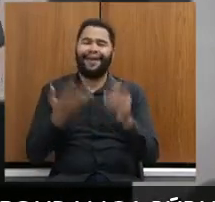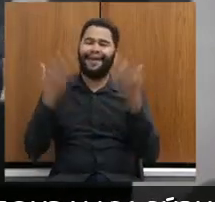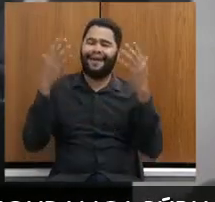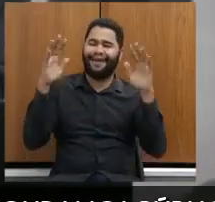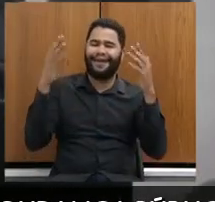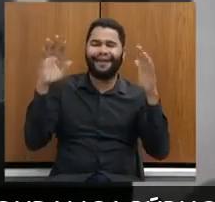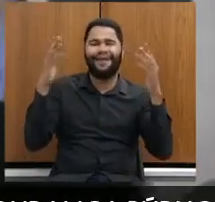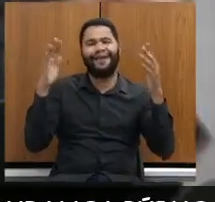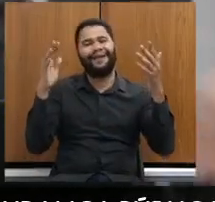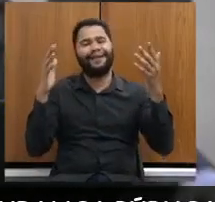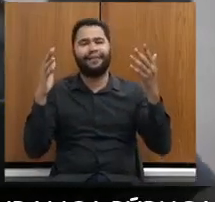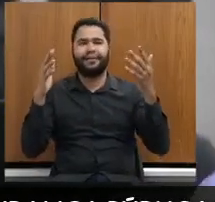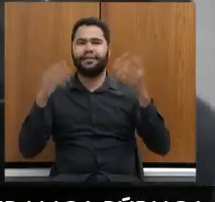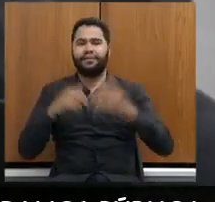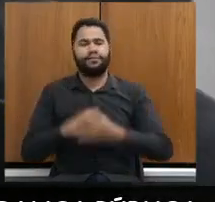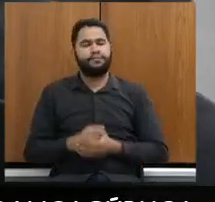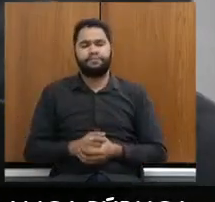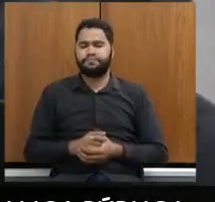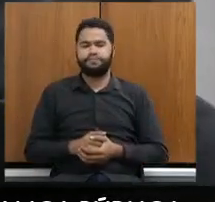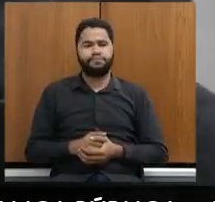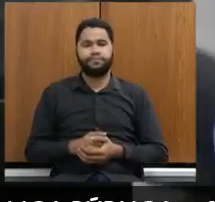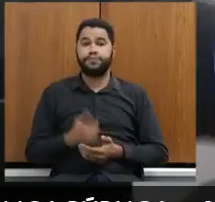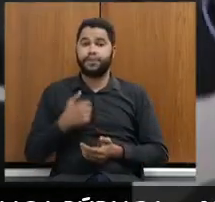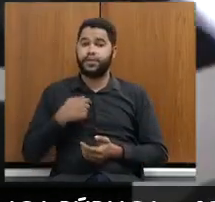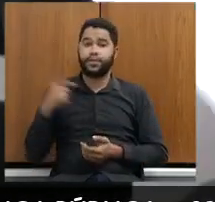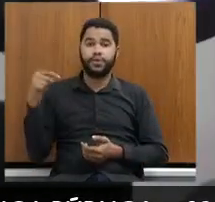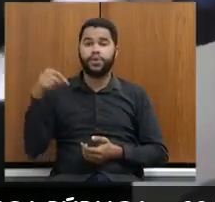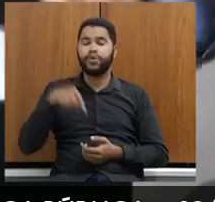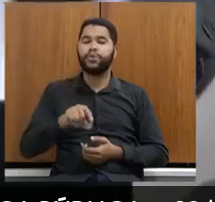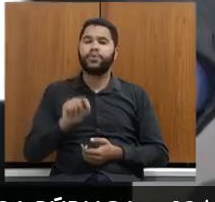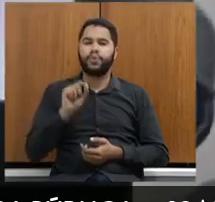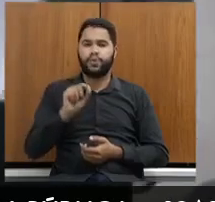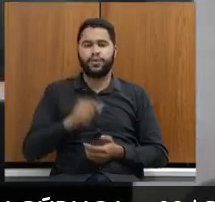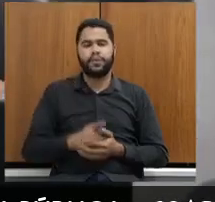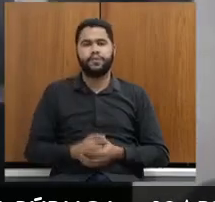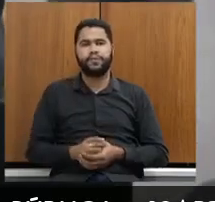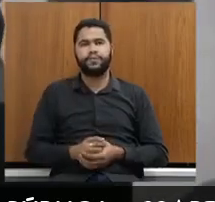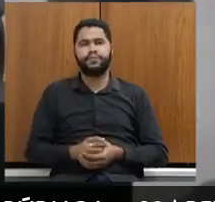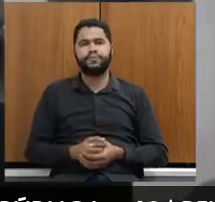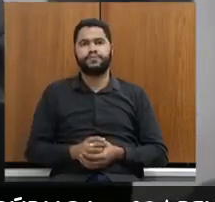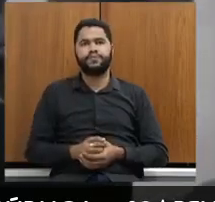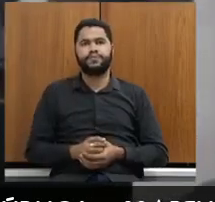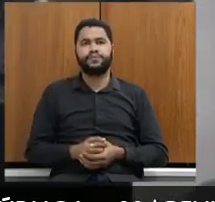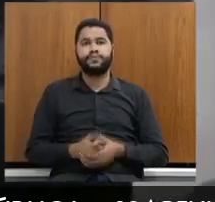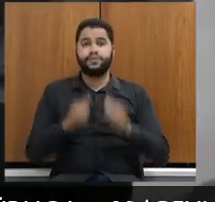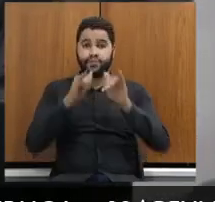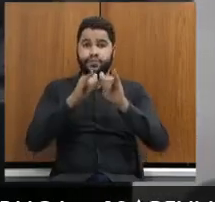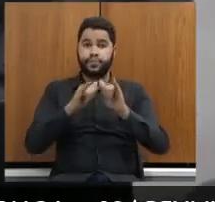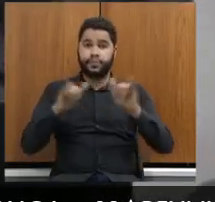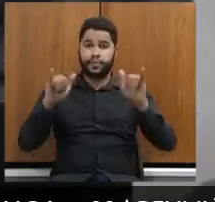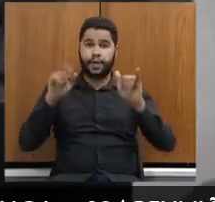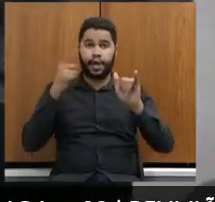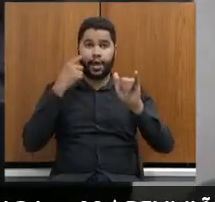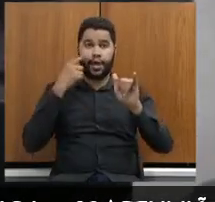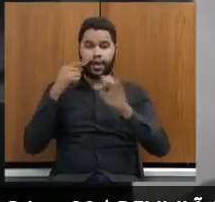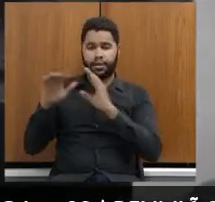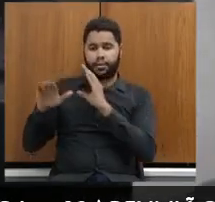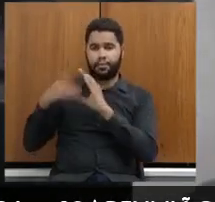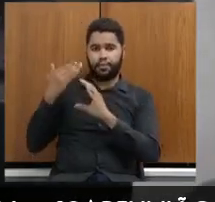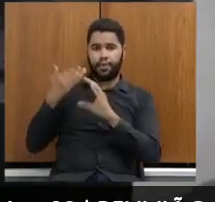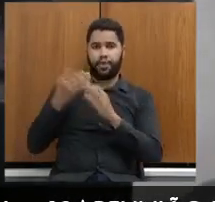parabéns parabéns eu tô aqui secretário com esse com essa mensagem que eu recebi em Box